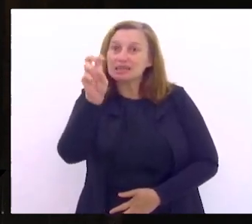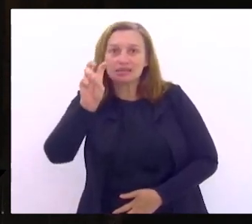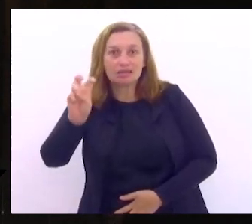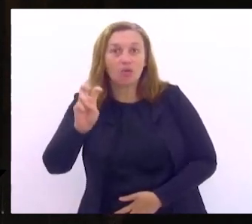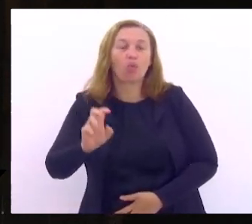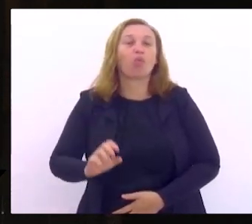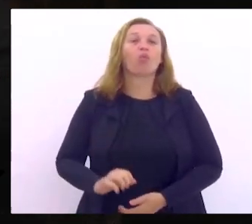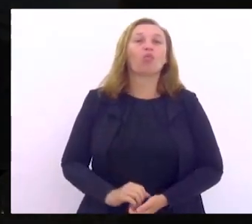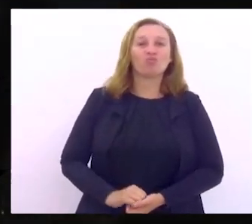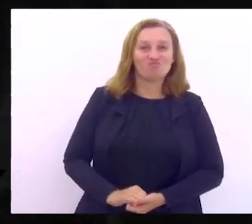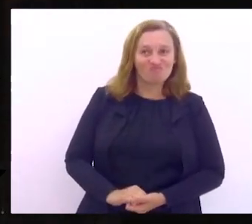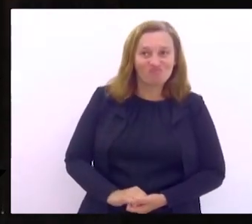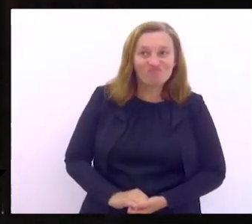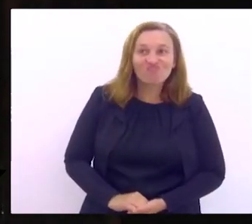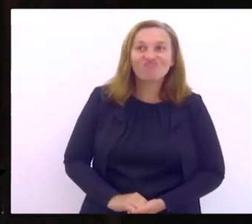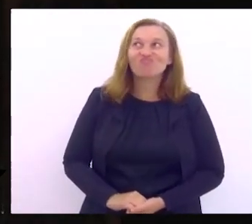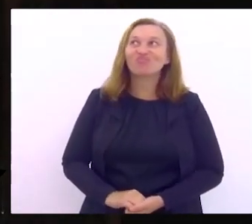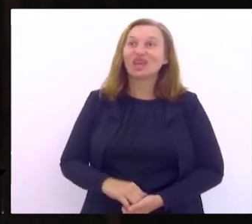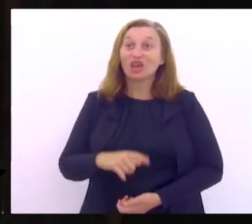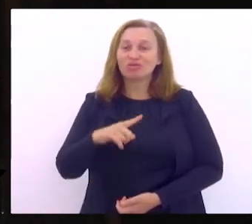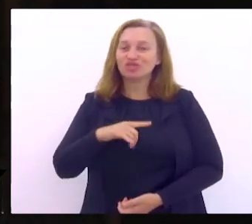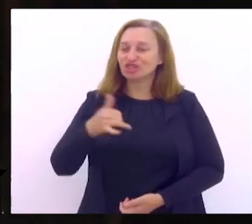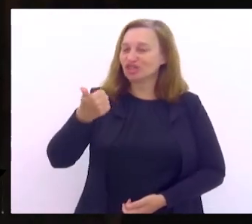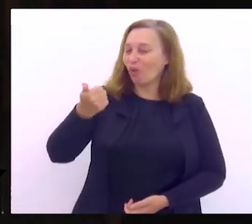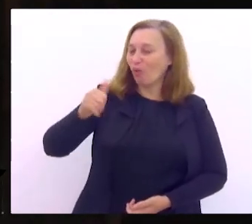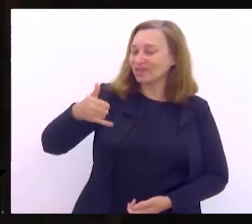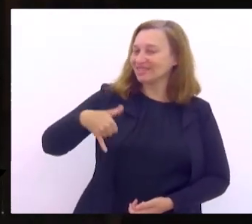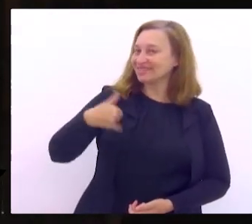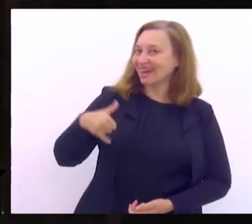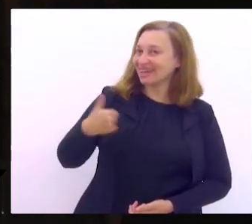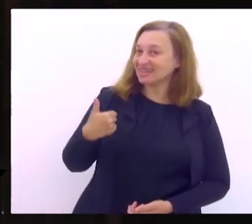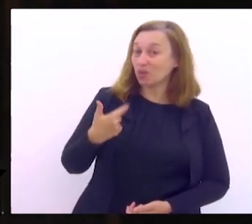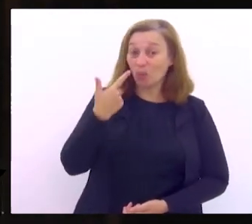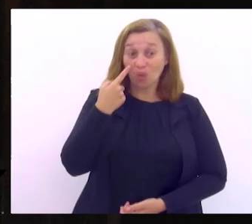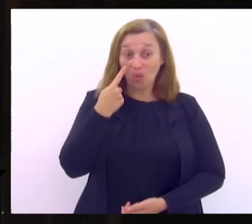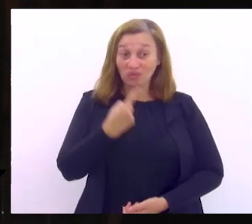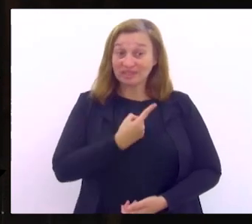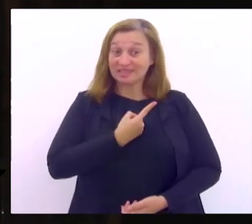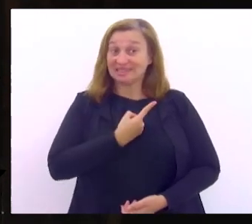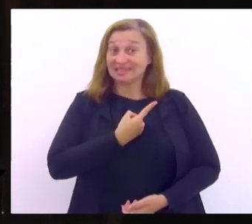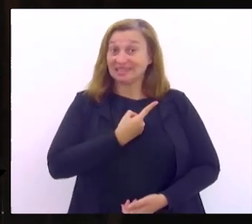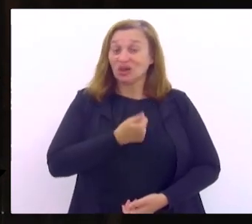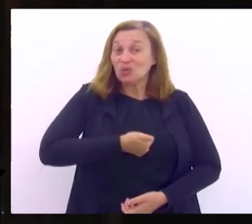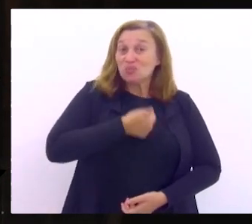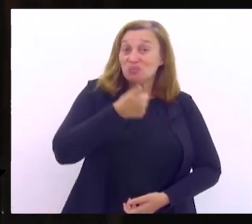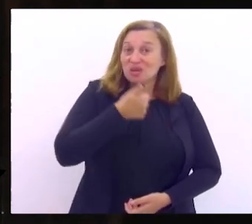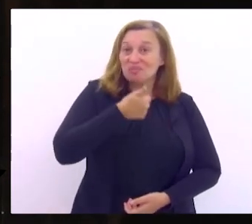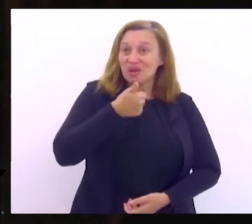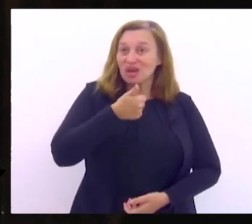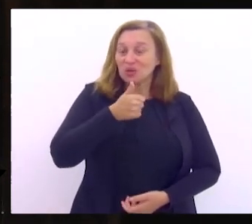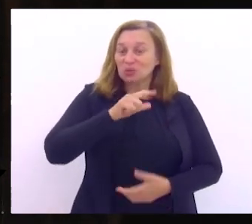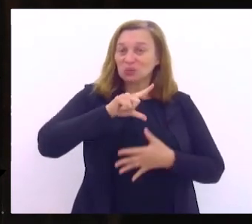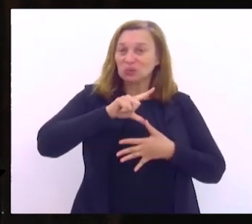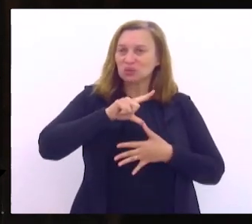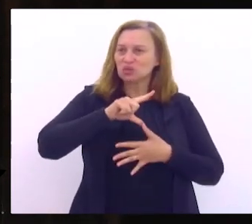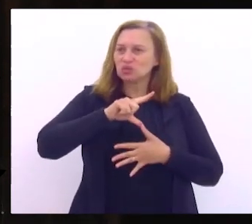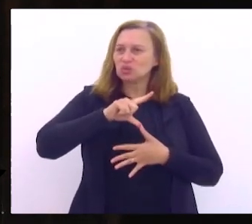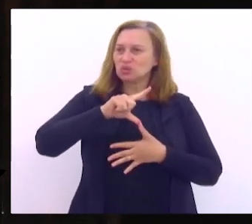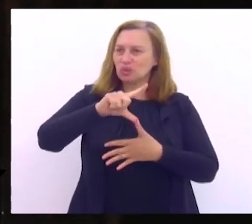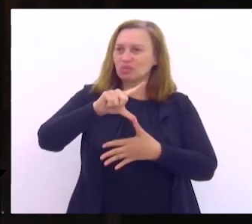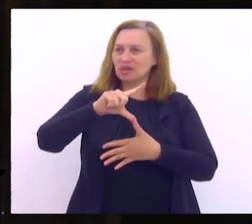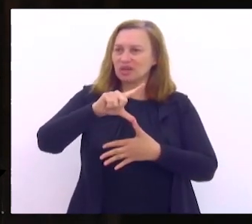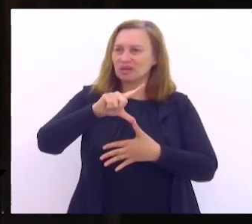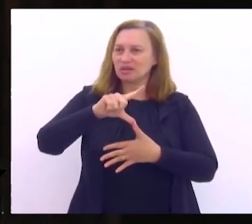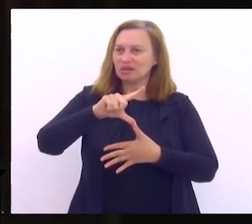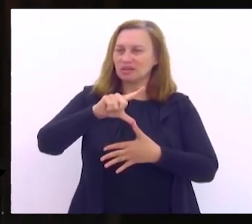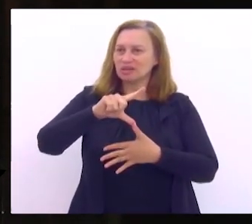1965. Eu tinha 11 anos, quando eu assisti o primeiro sul-americano